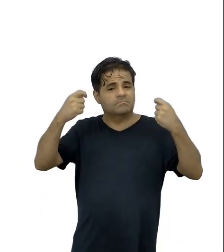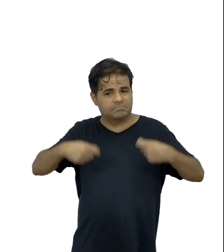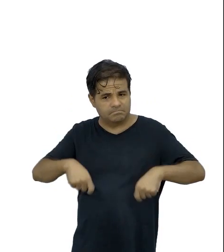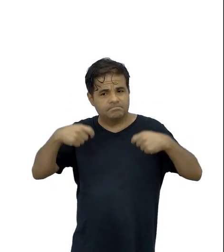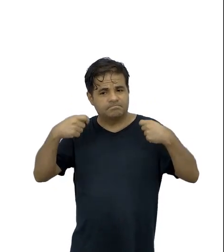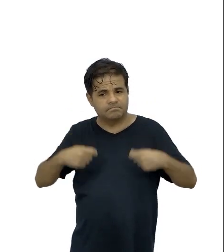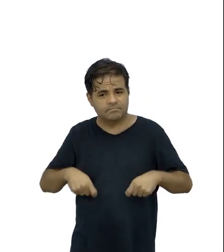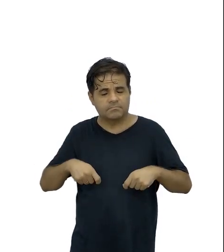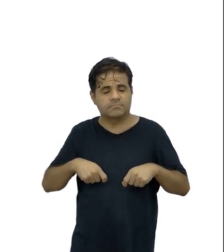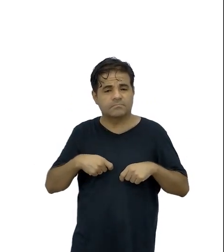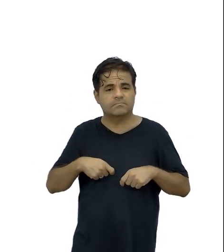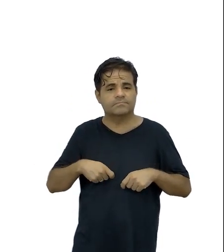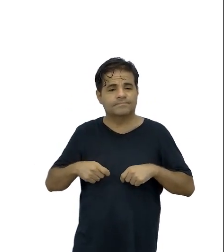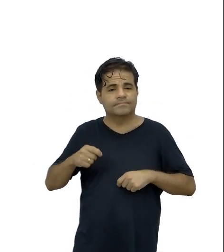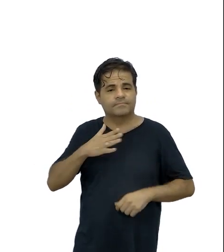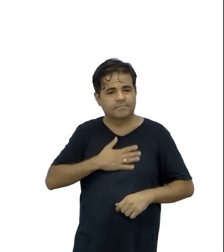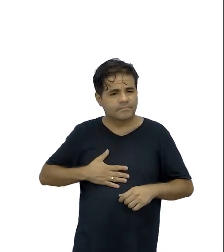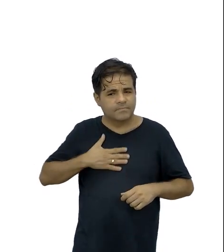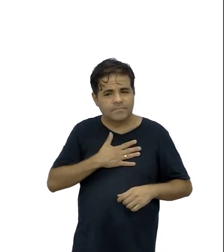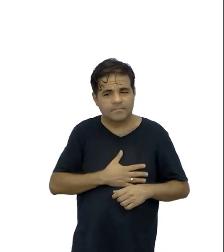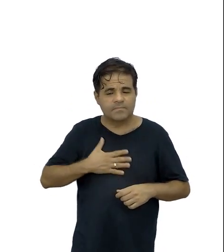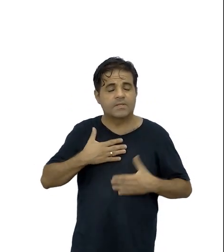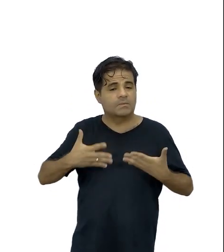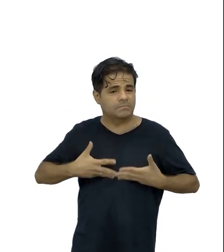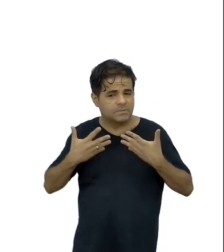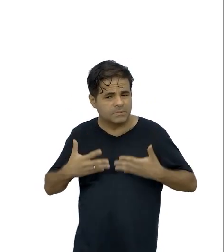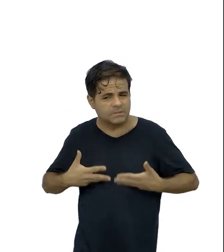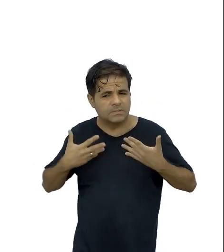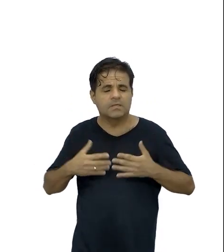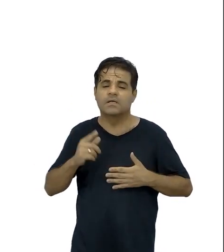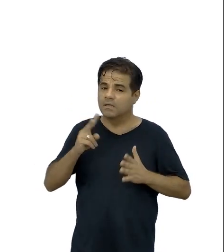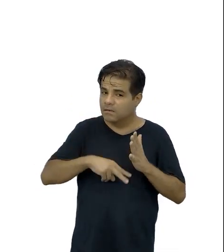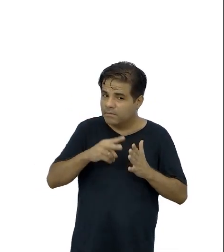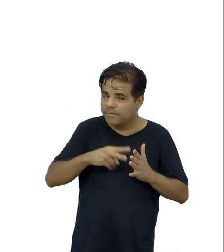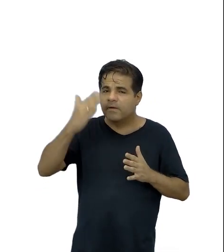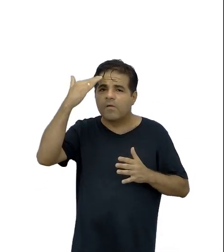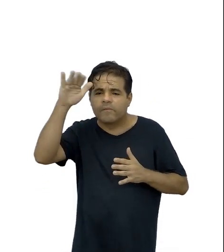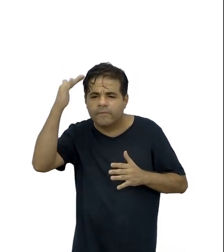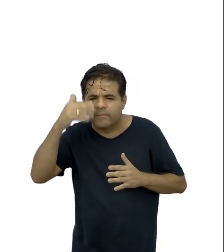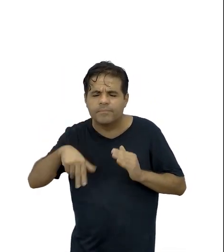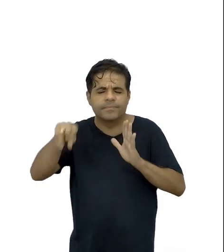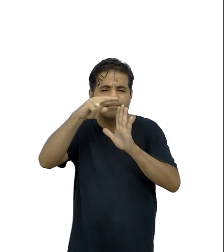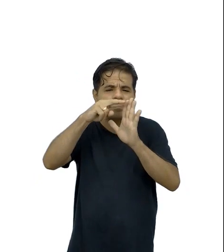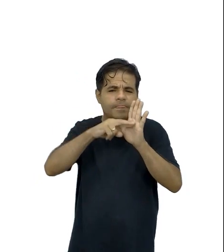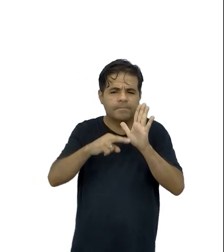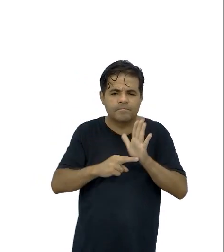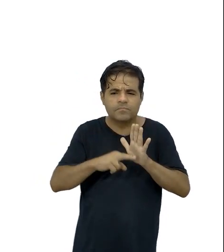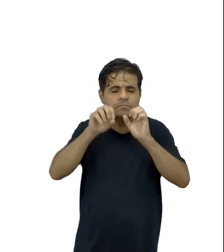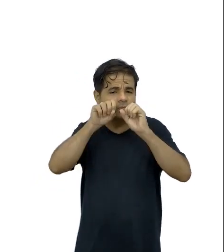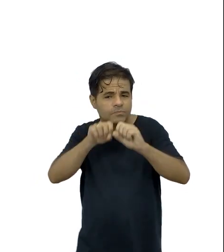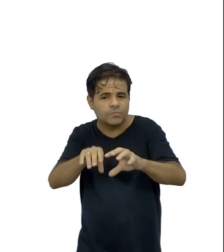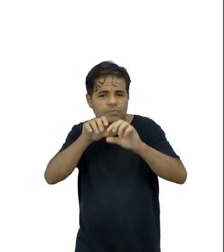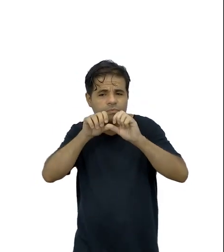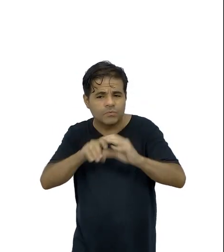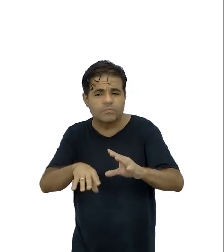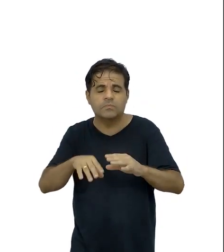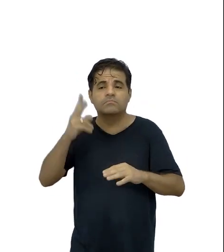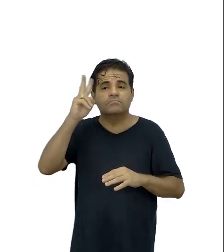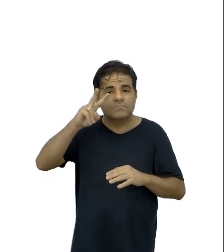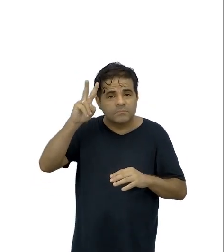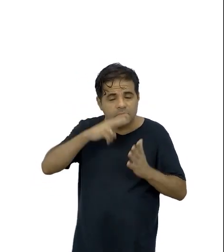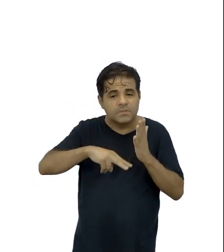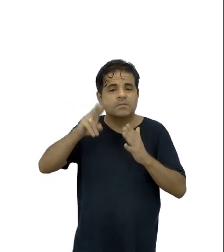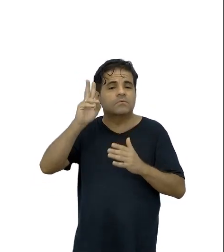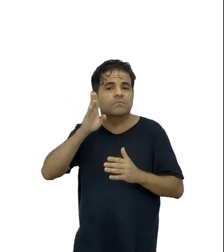precisa, ler para deleitar-se ou divertir-se, ler para compreender regras e instruções, ler para